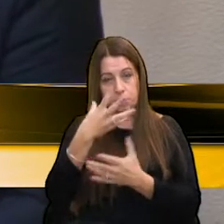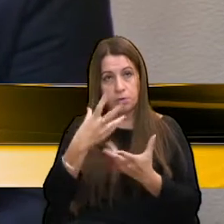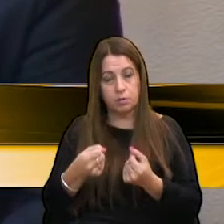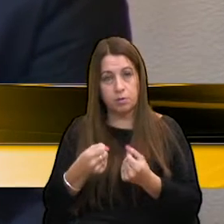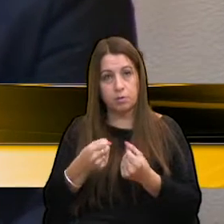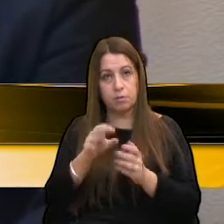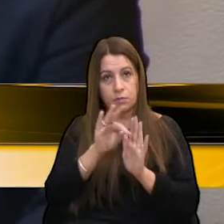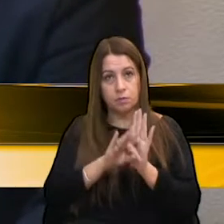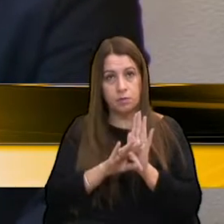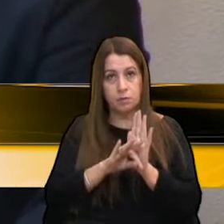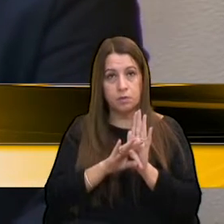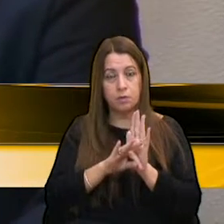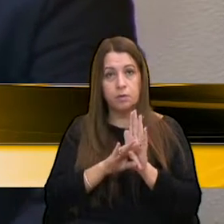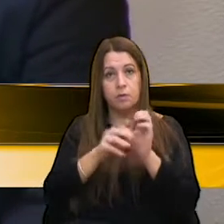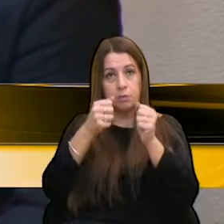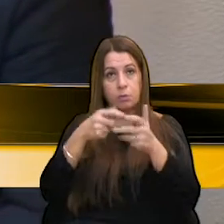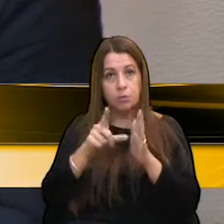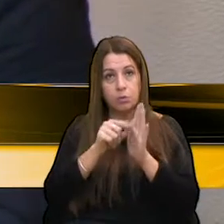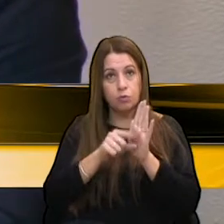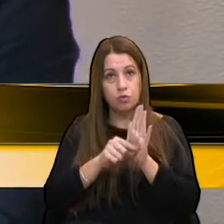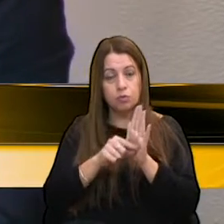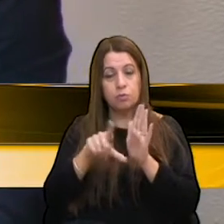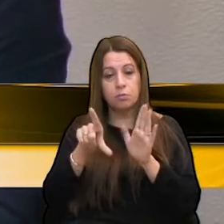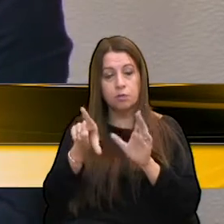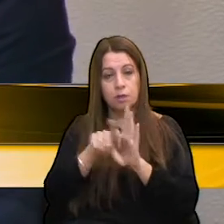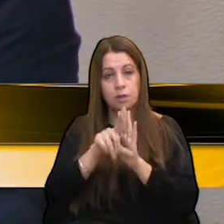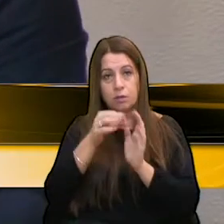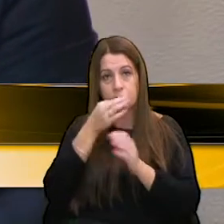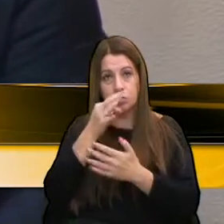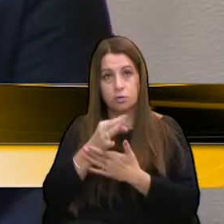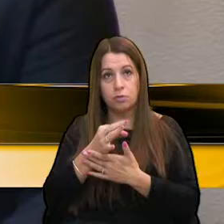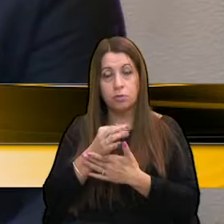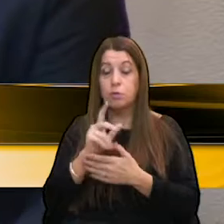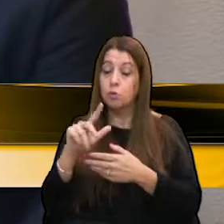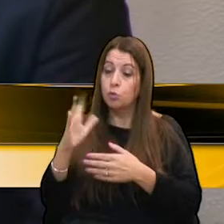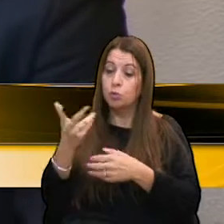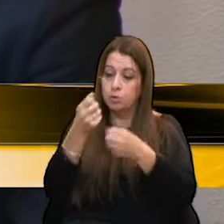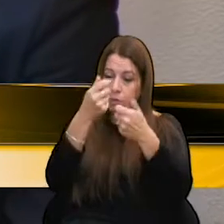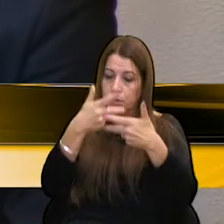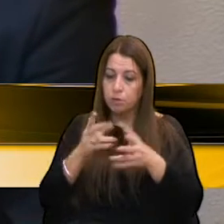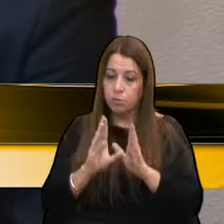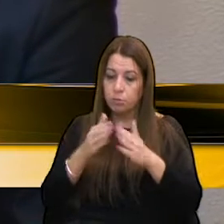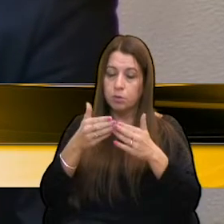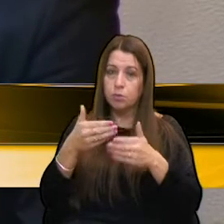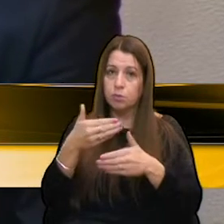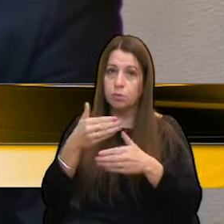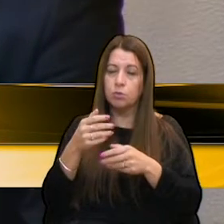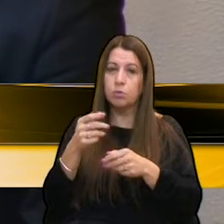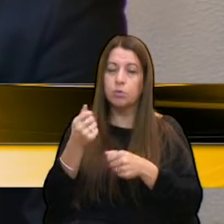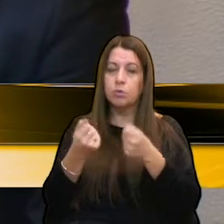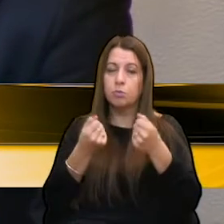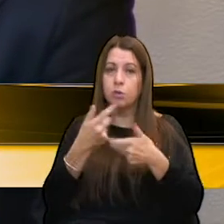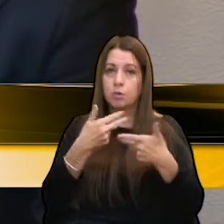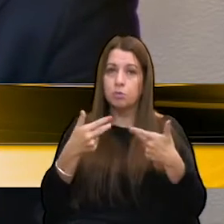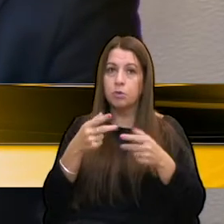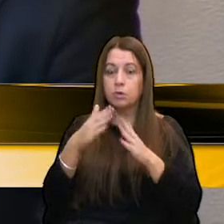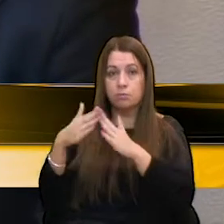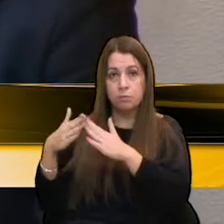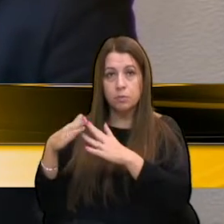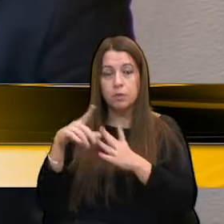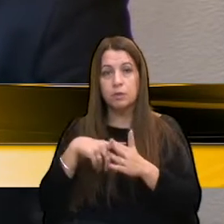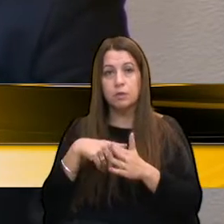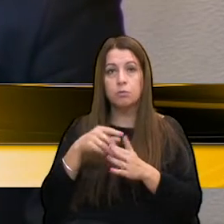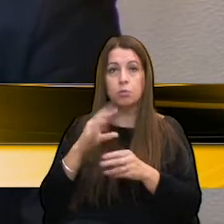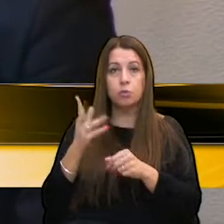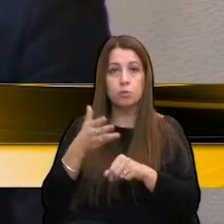legalidade da matéria, com fundamentos nos artigos da Lei Orgânica. Diante do exposto, essa Comissão de Desenvolvimento Urbano, Transporte e Habitação,